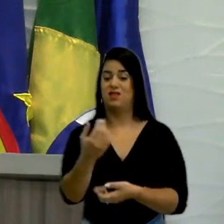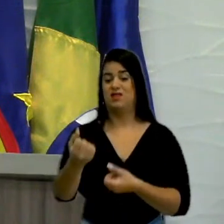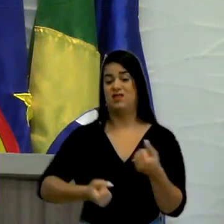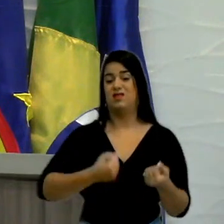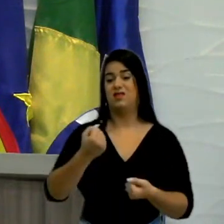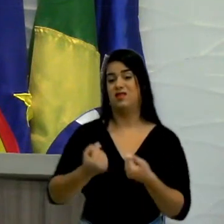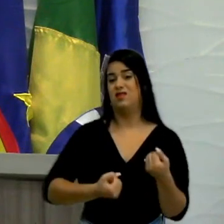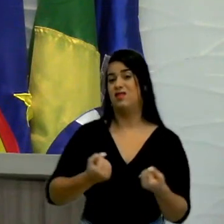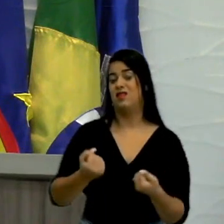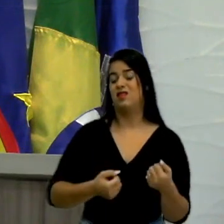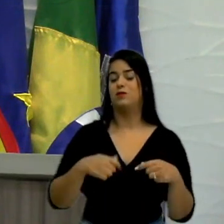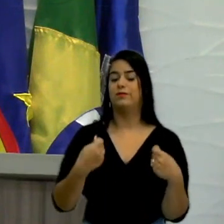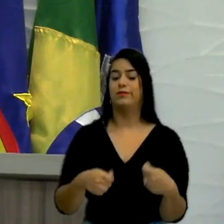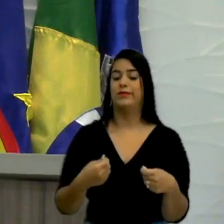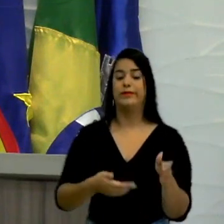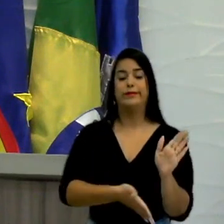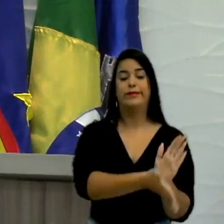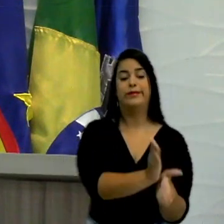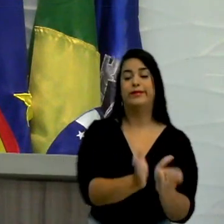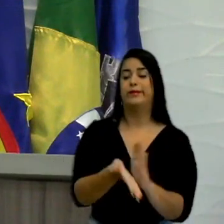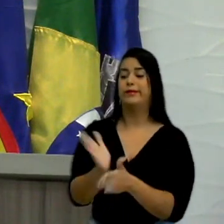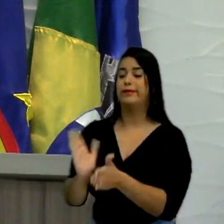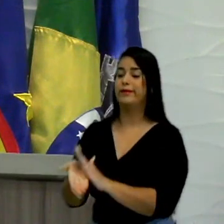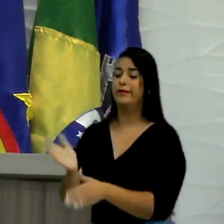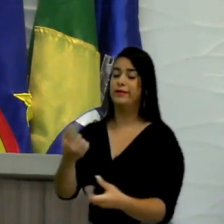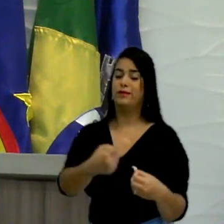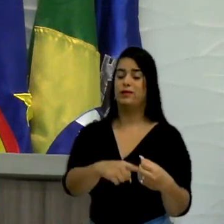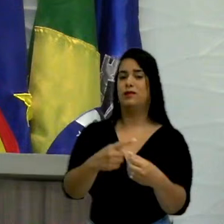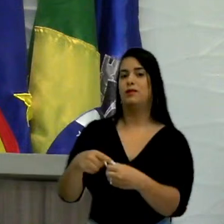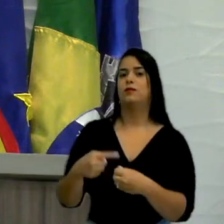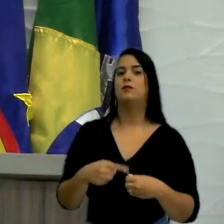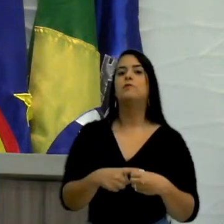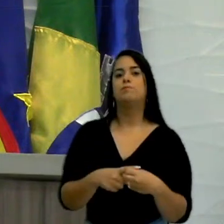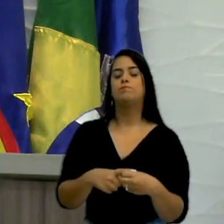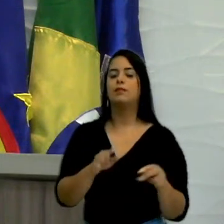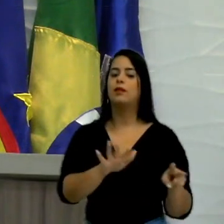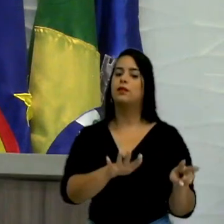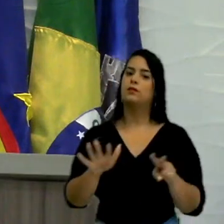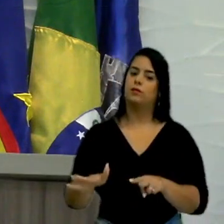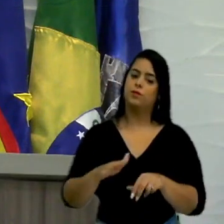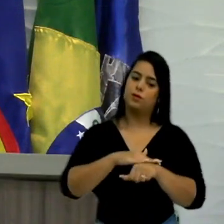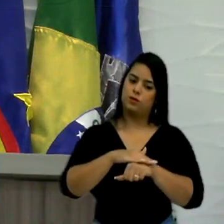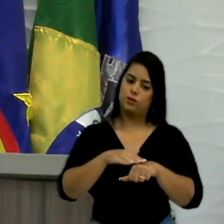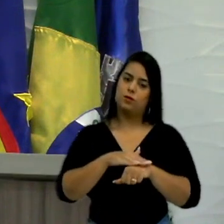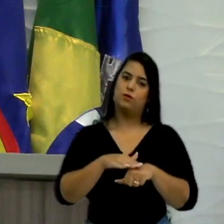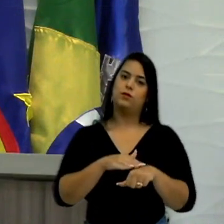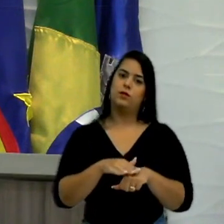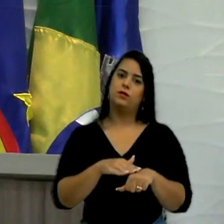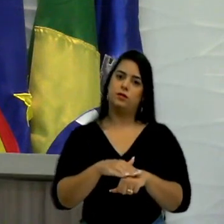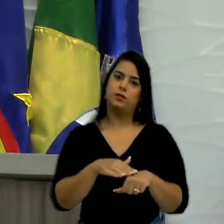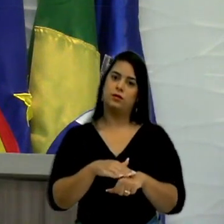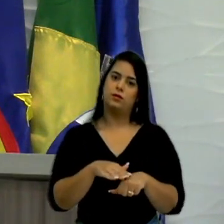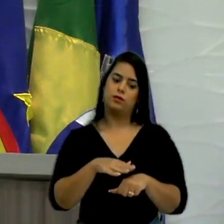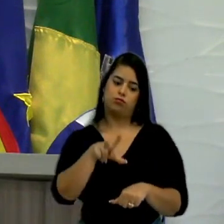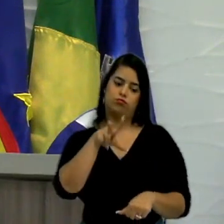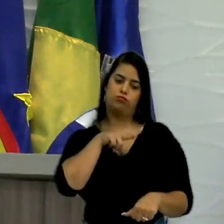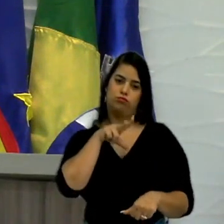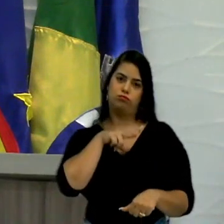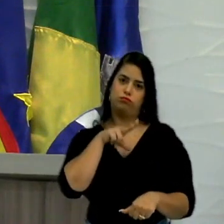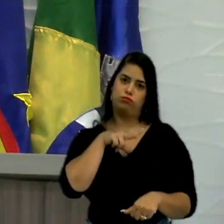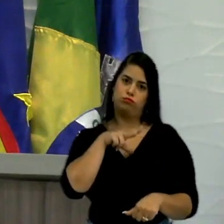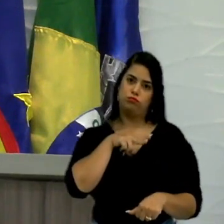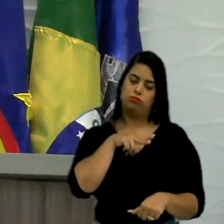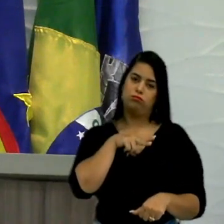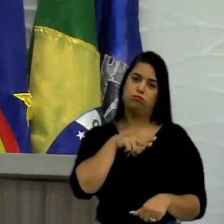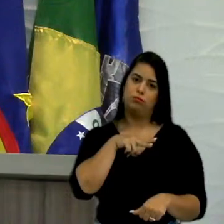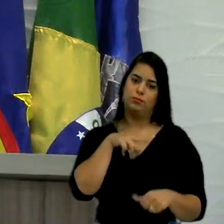tendo que se deslocar para outros municípios. Então, vou essa semana, né, conversar com o dono da autoescola daqui para ver como é que está essa questão